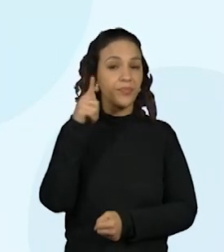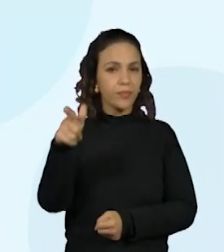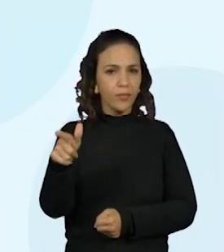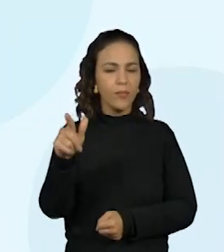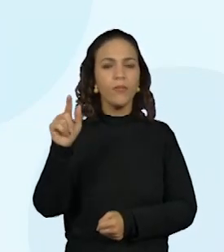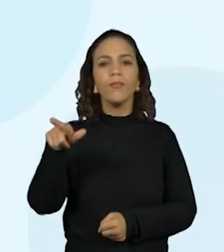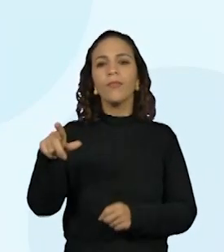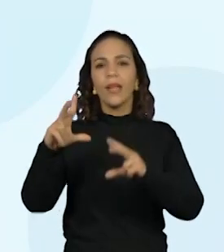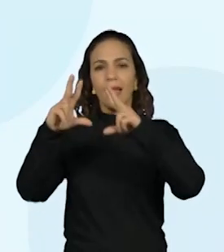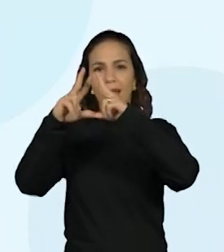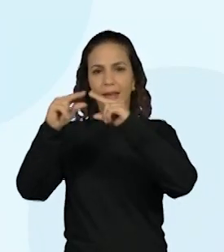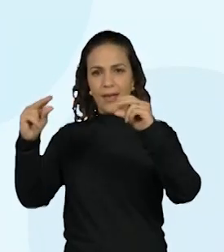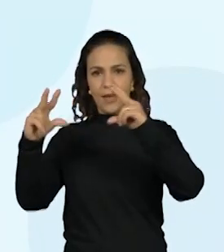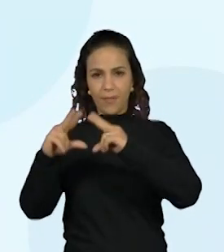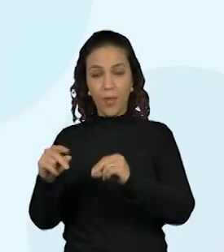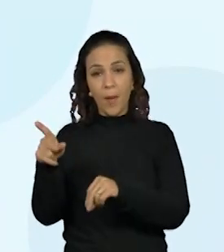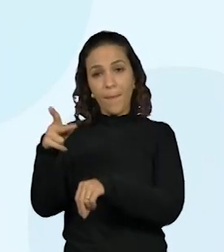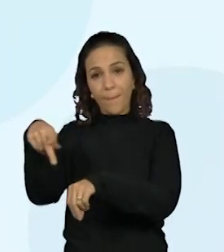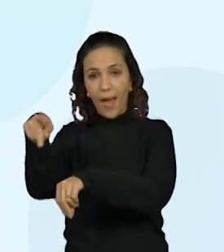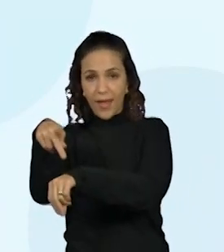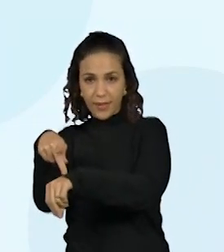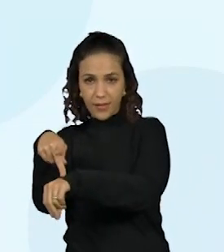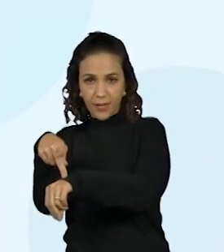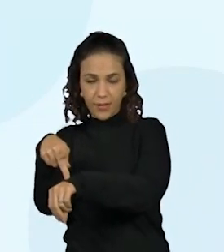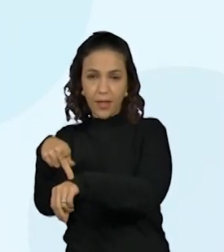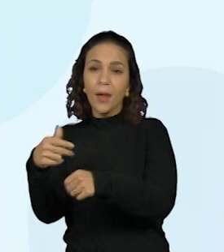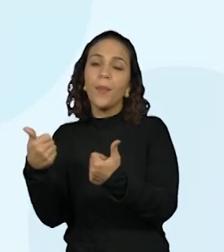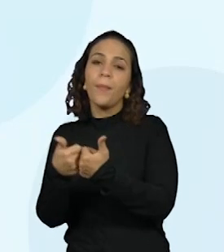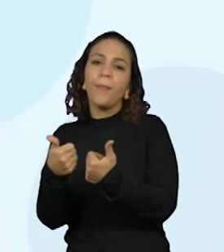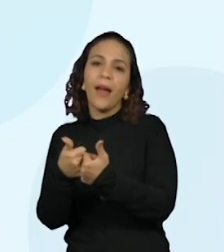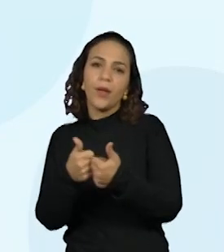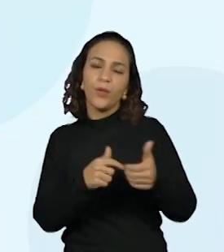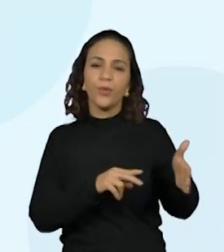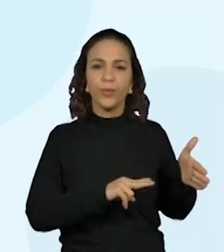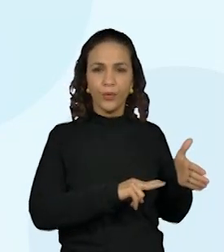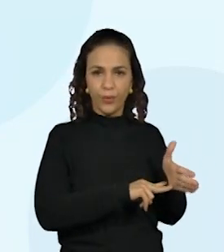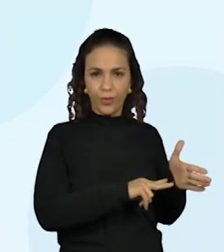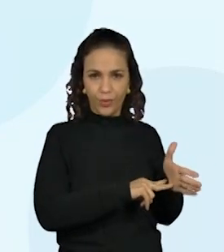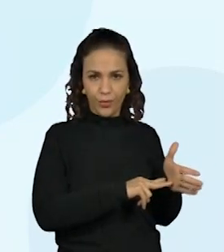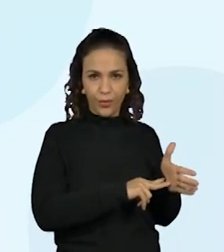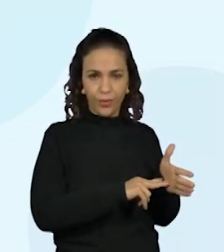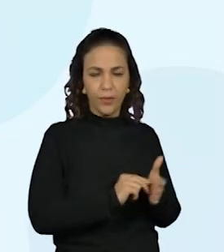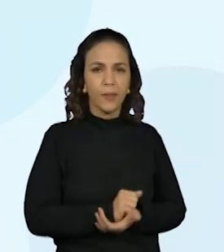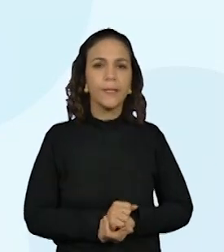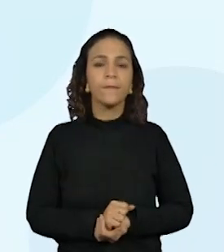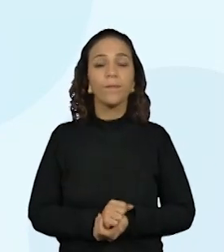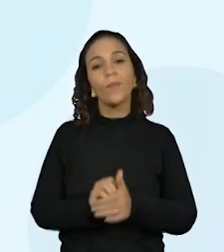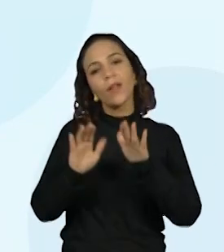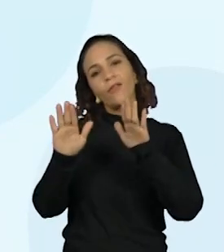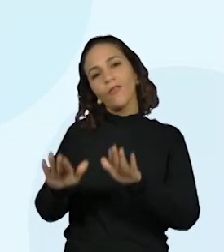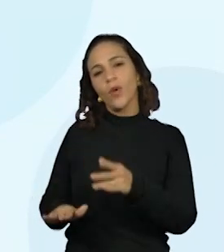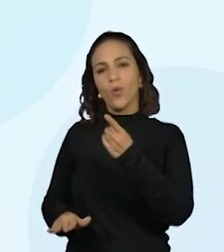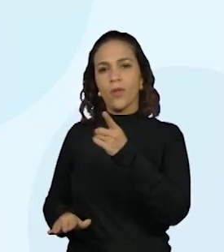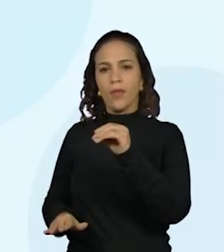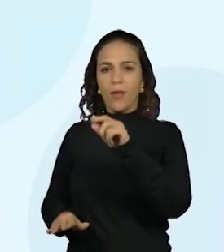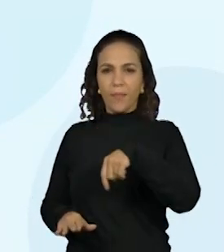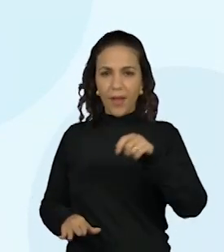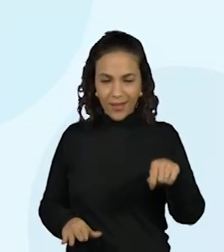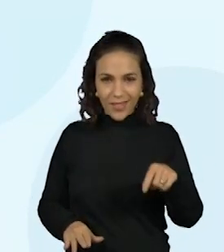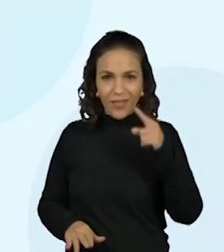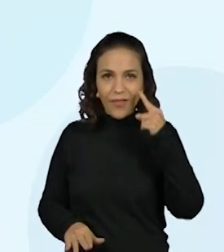Síria, percebam? Conseguiram ir de carro para o Líbano. Ficamos 10 meses lá, ficamos